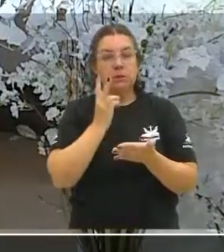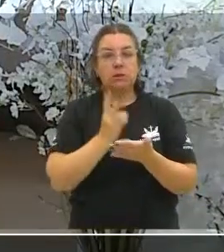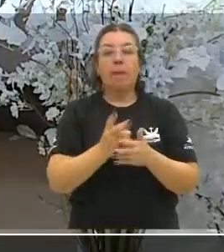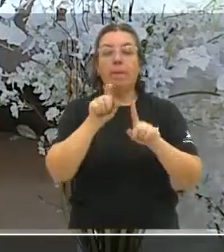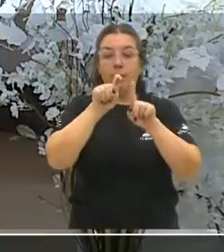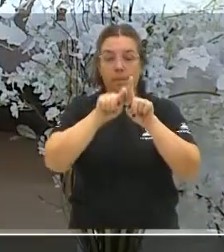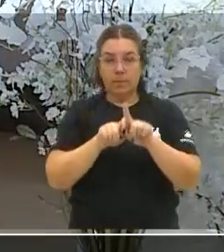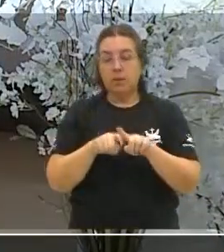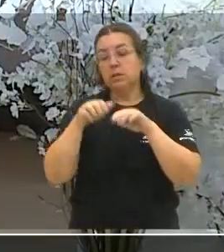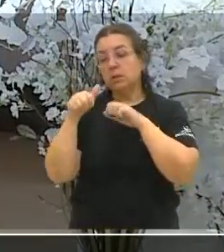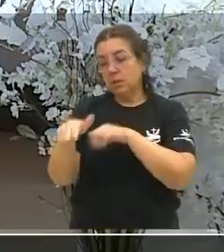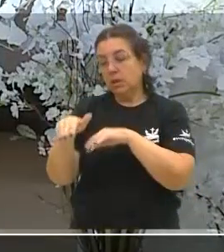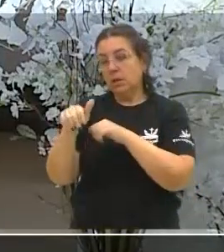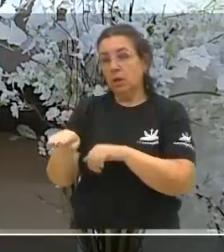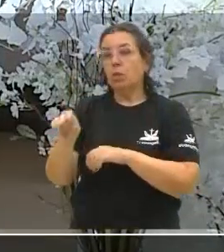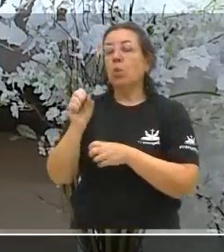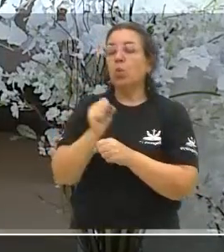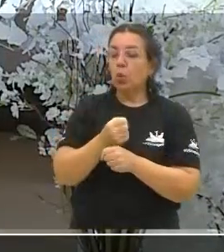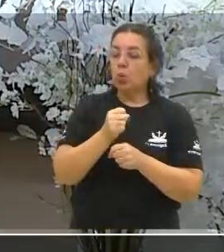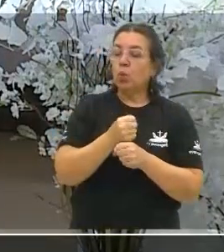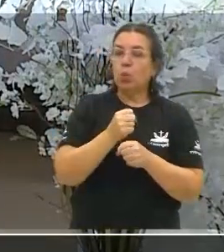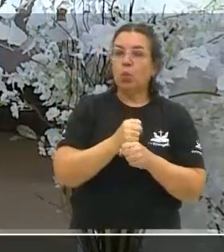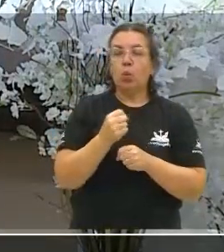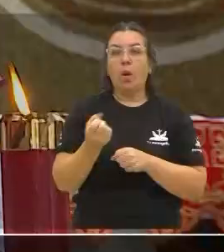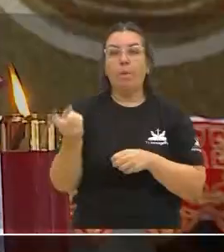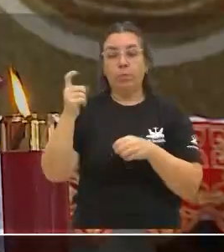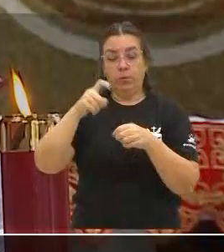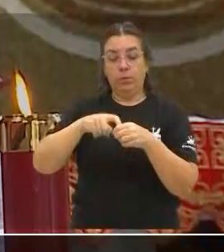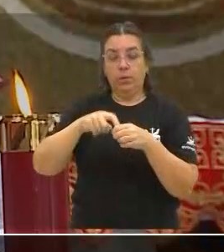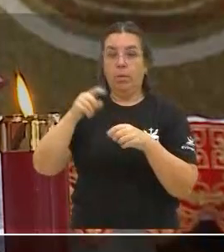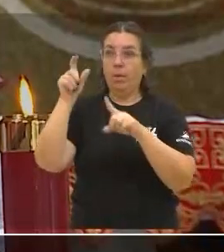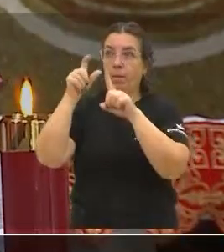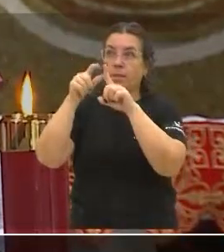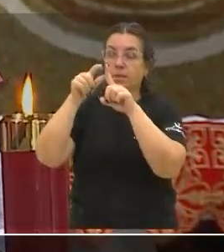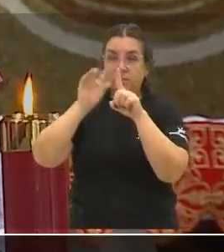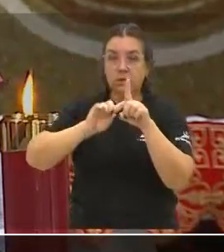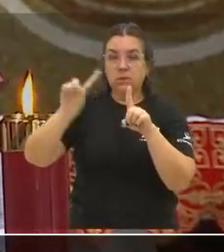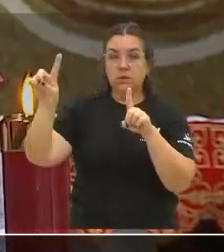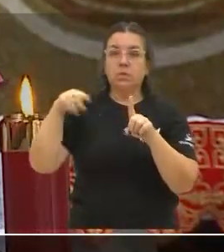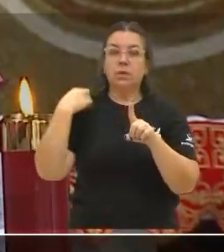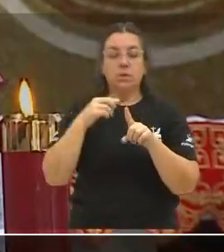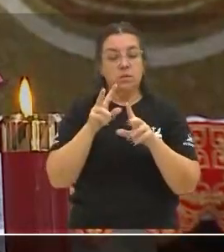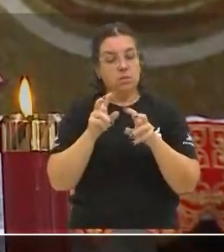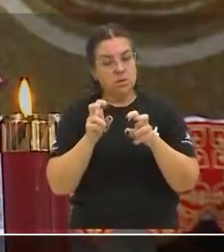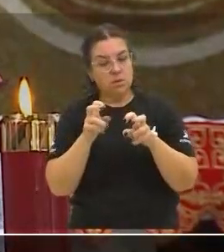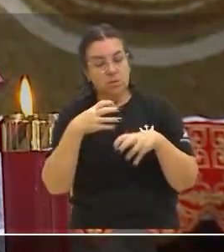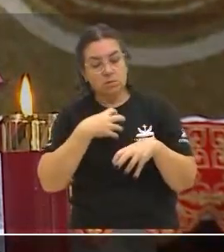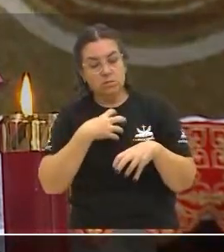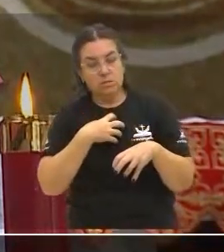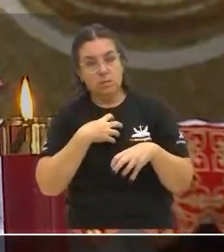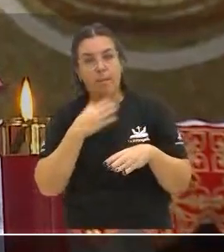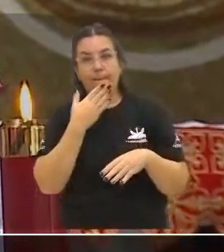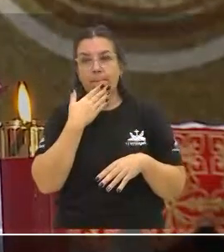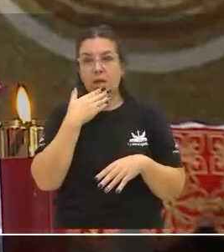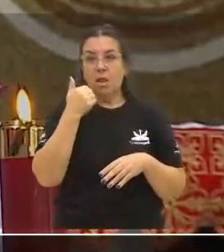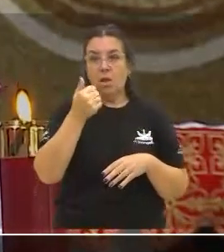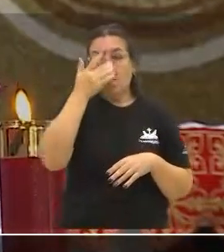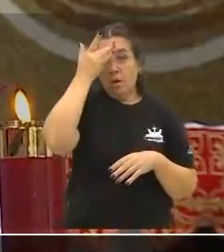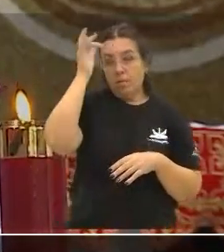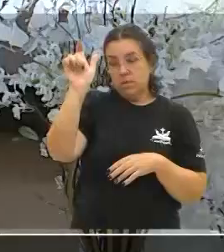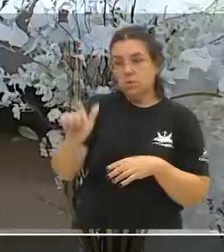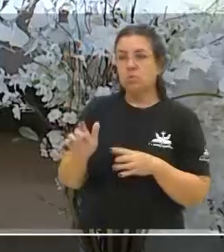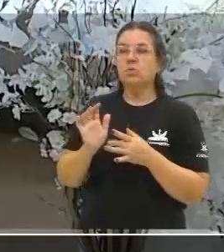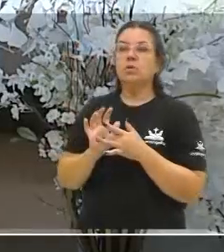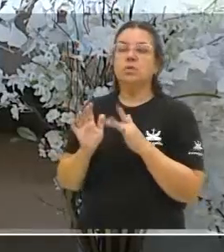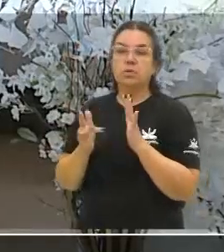de todos os anos, um voltar-se à palavra para descobrir melhor a pessoa de